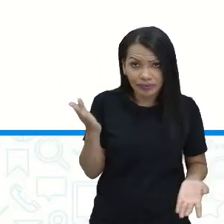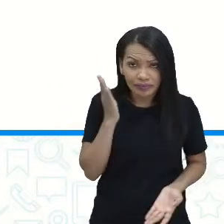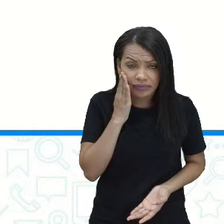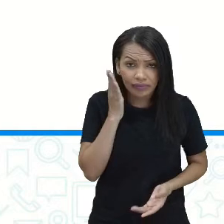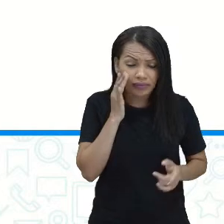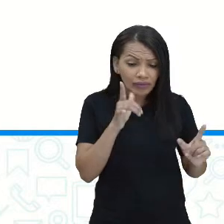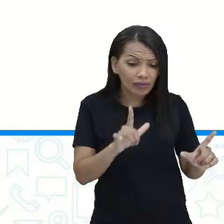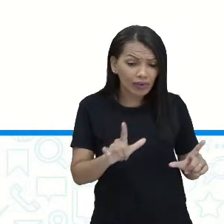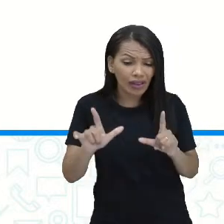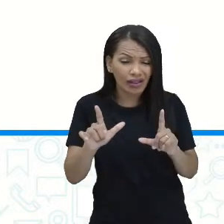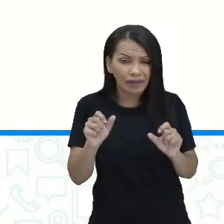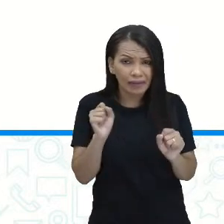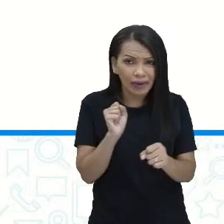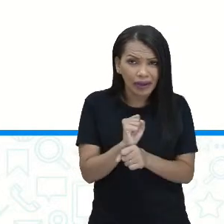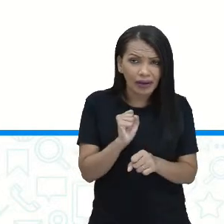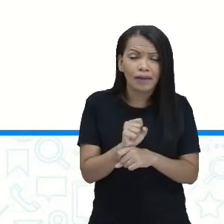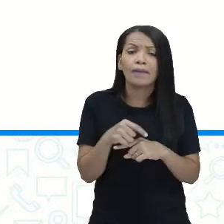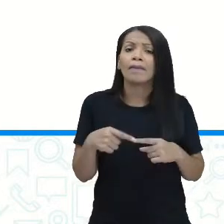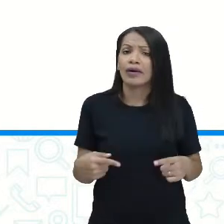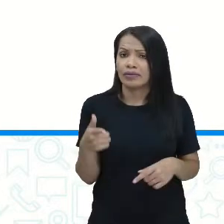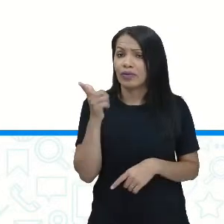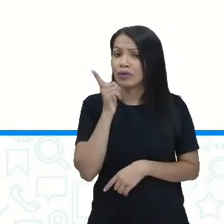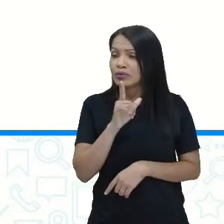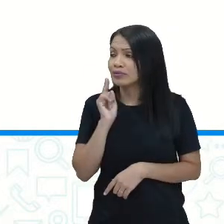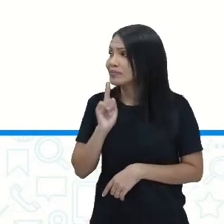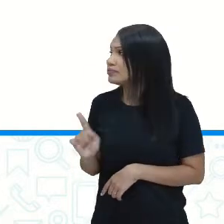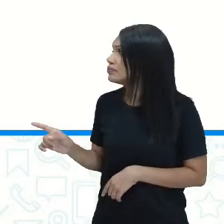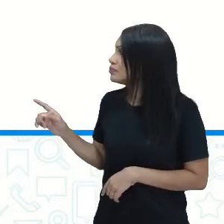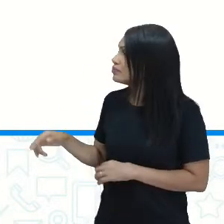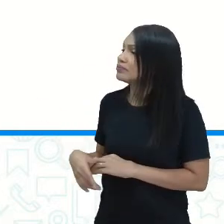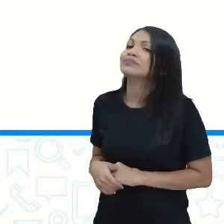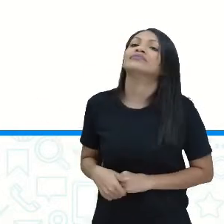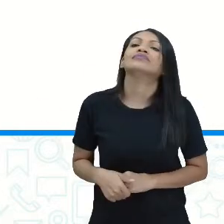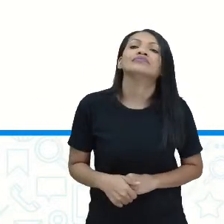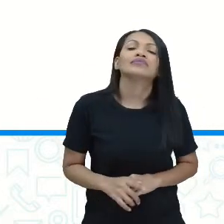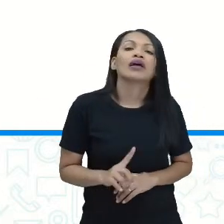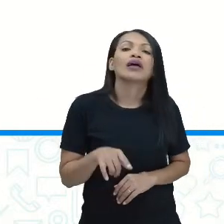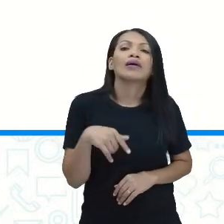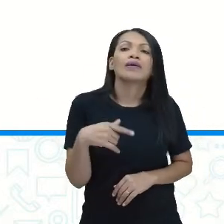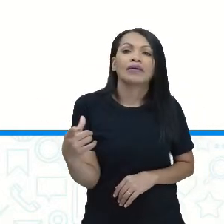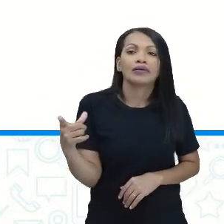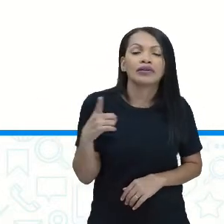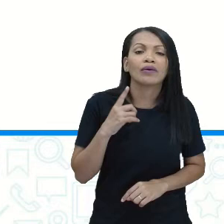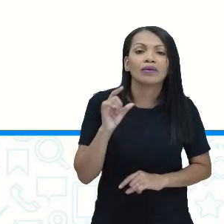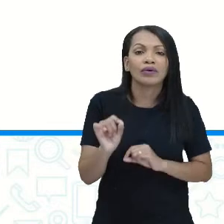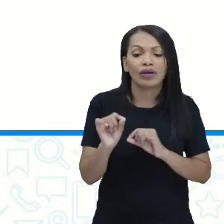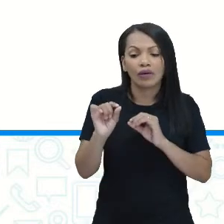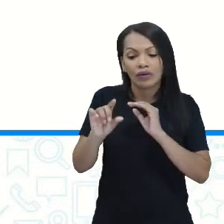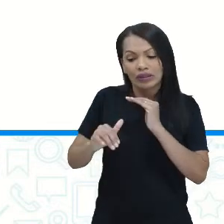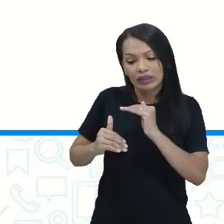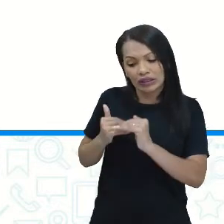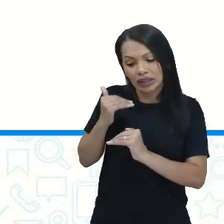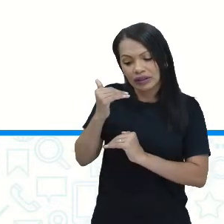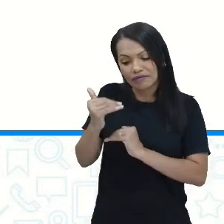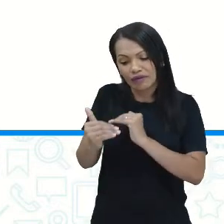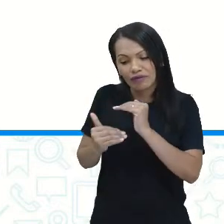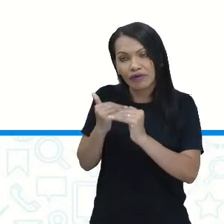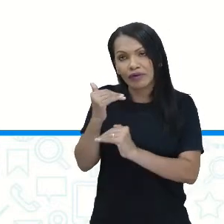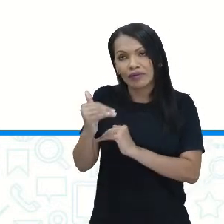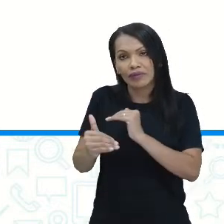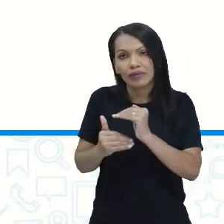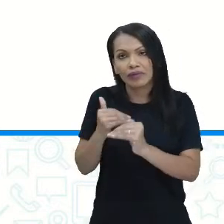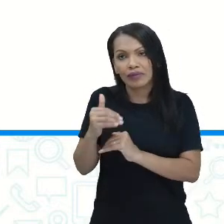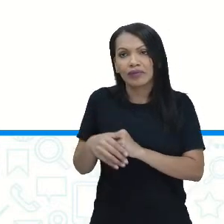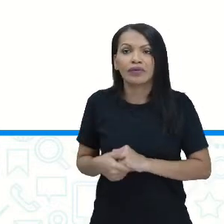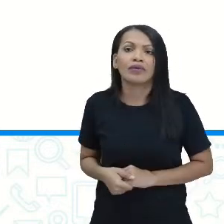uma travadinha, mas eu vou conseguir. Depois eu tenho o desenvolvimento da carta, que é nesse pedacinho que tem